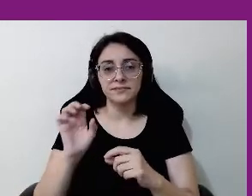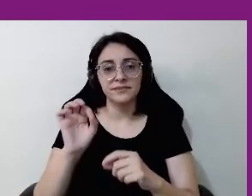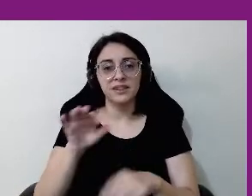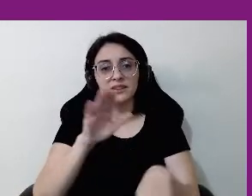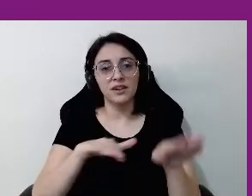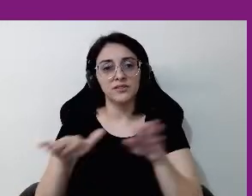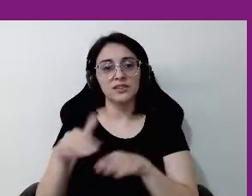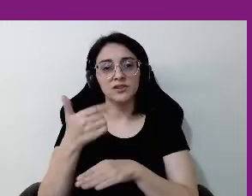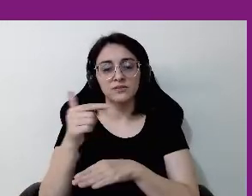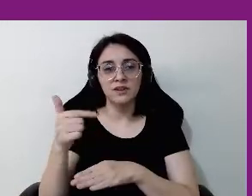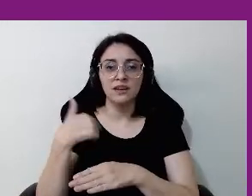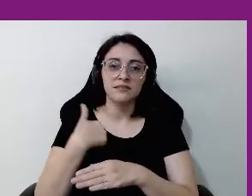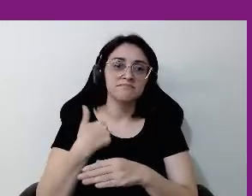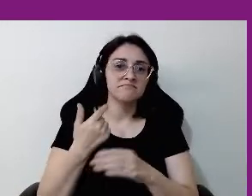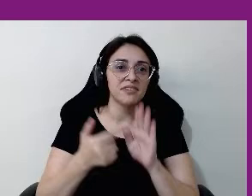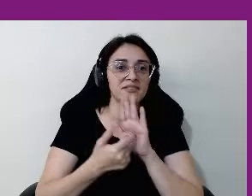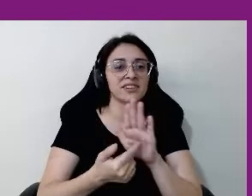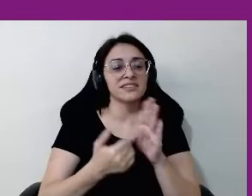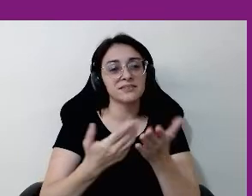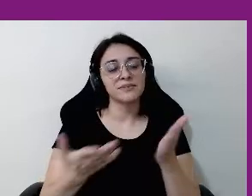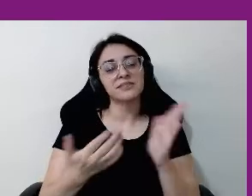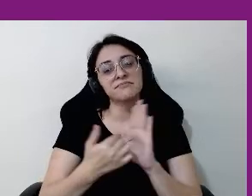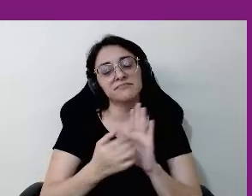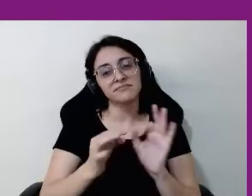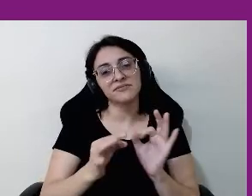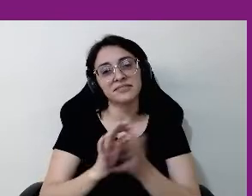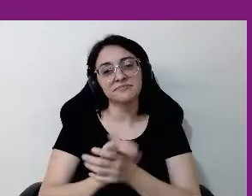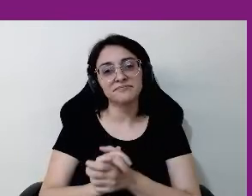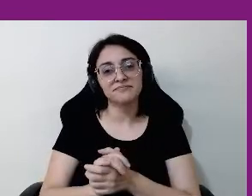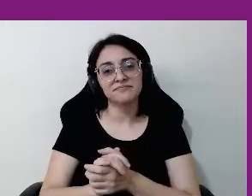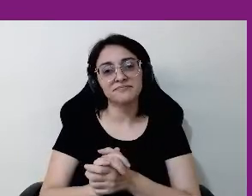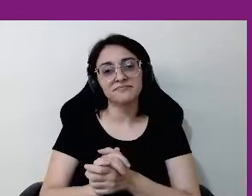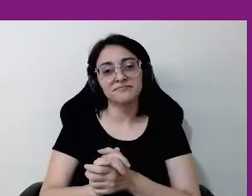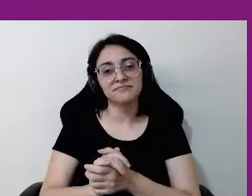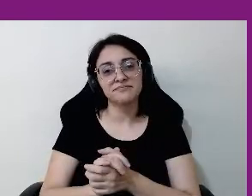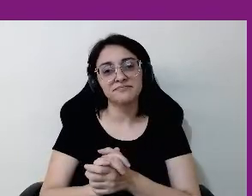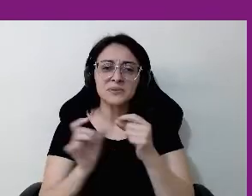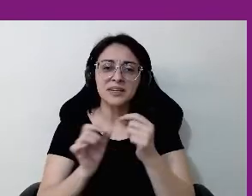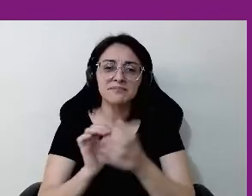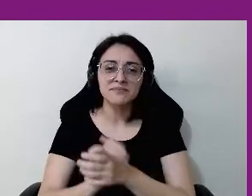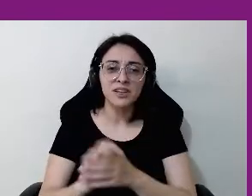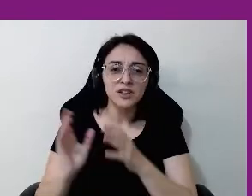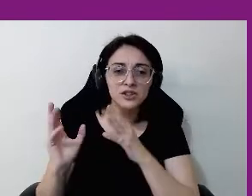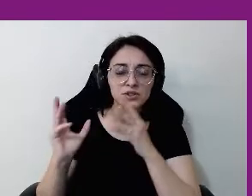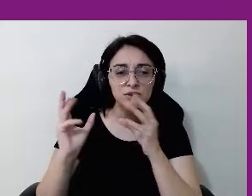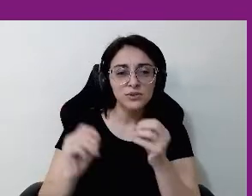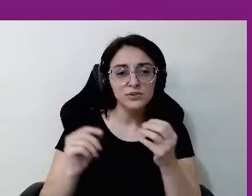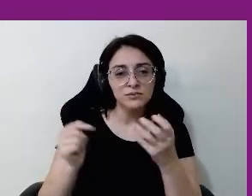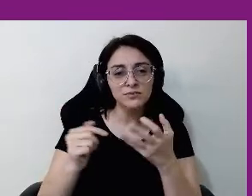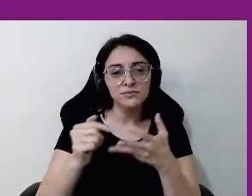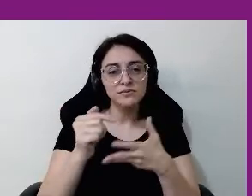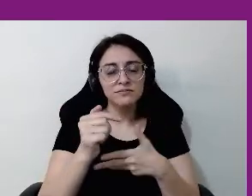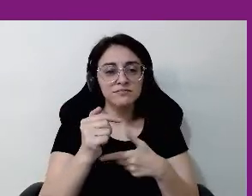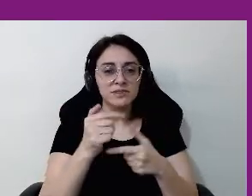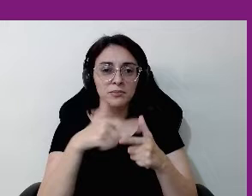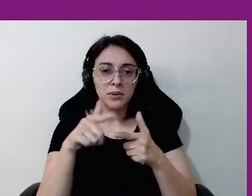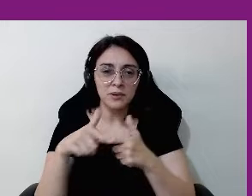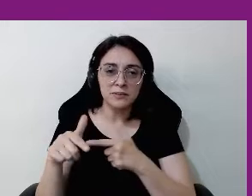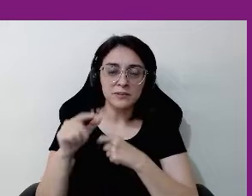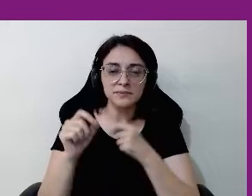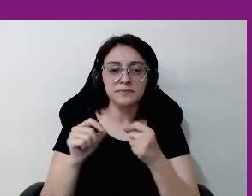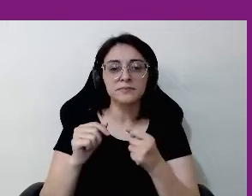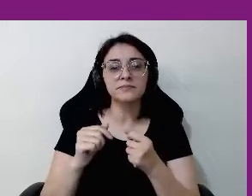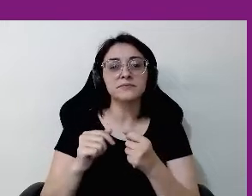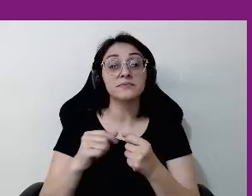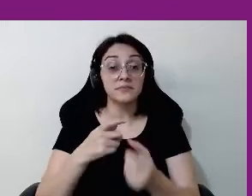Talvez não haja assim, tanta evidência, mas, enfim, o que é segurança? Todos os desarranjos,